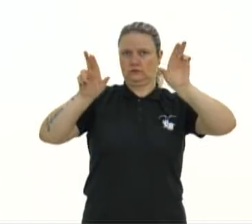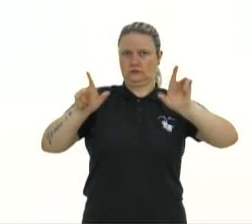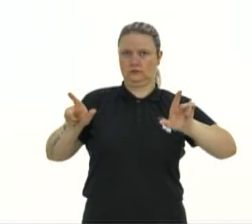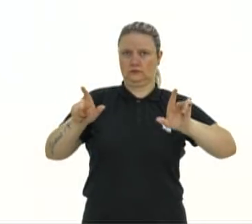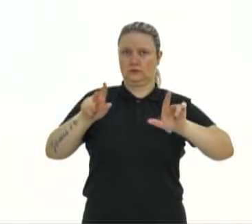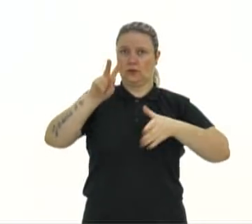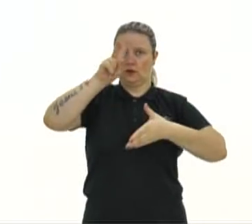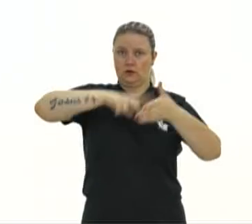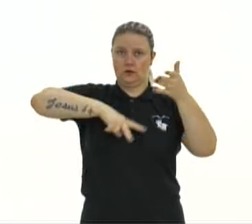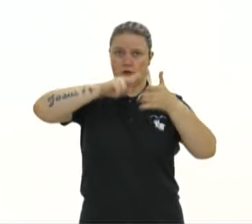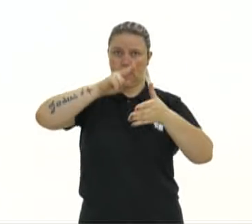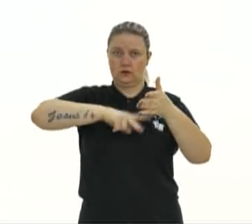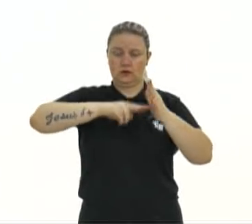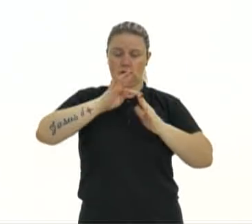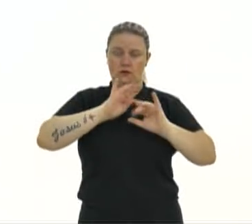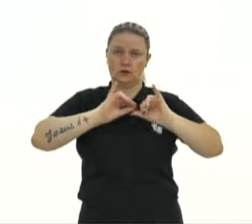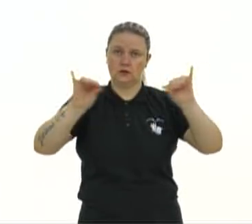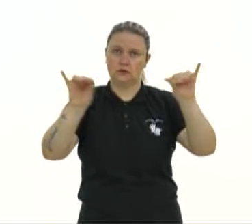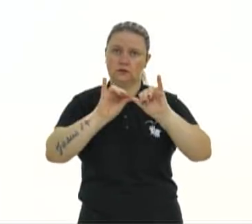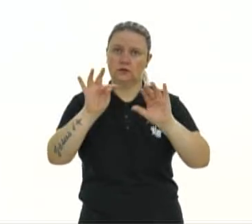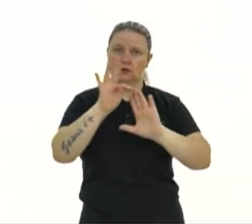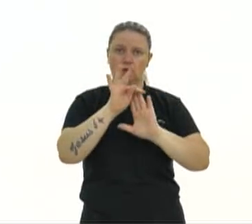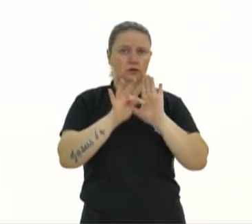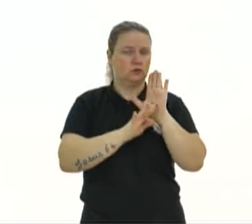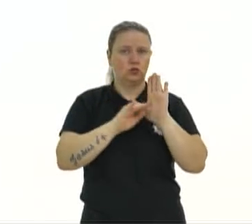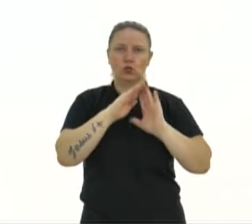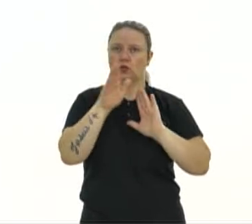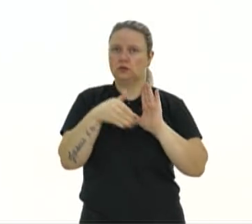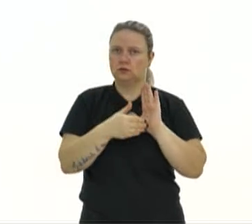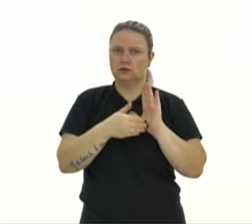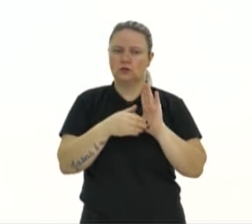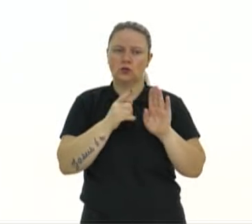inteira, não apenas o título, investigue a fonte,